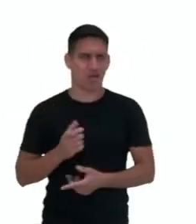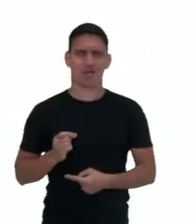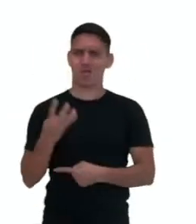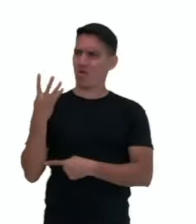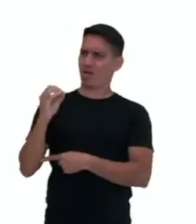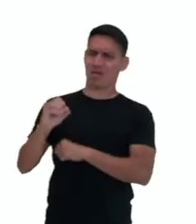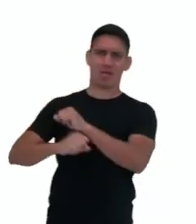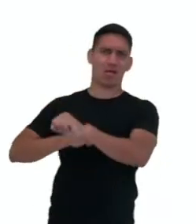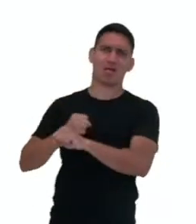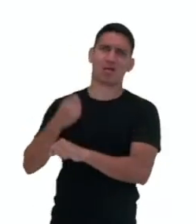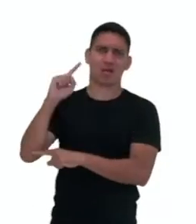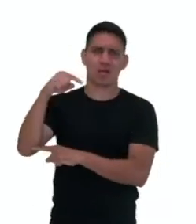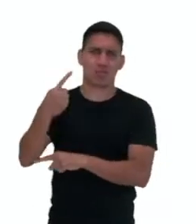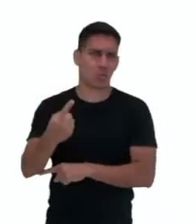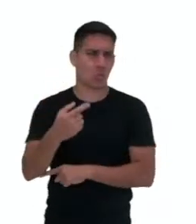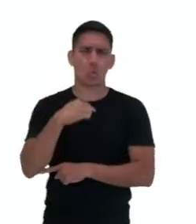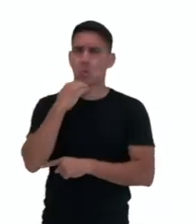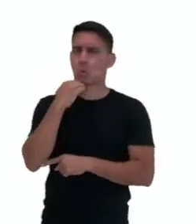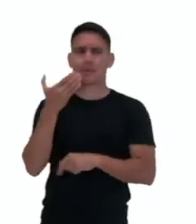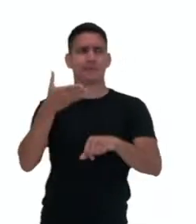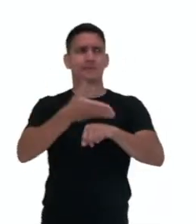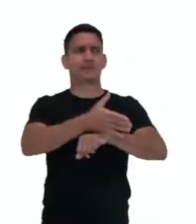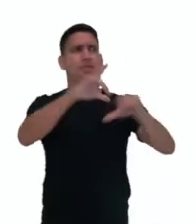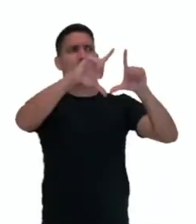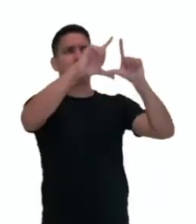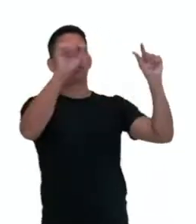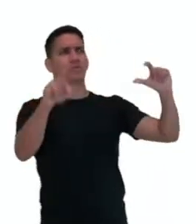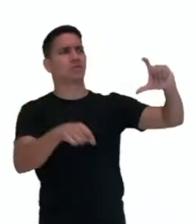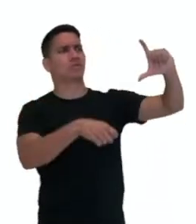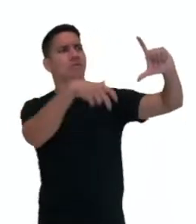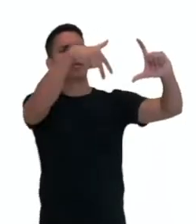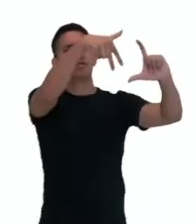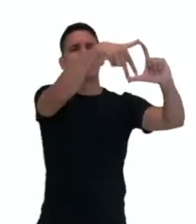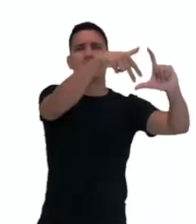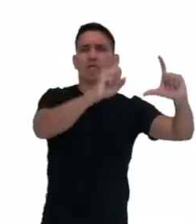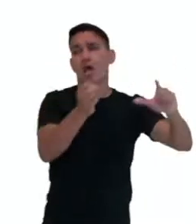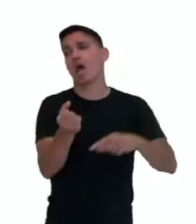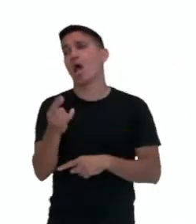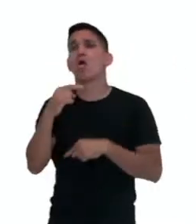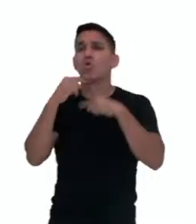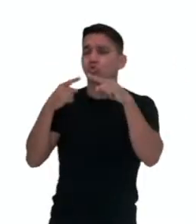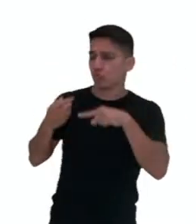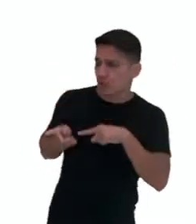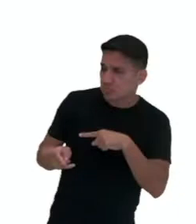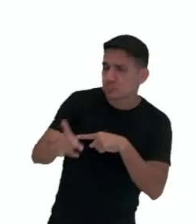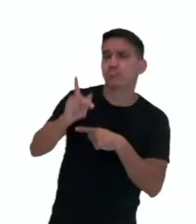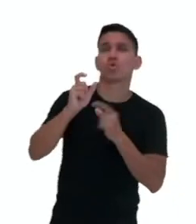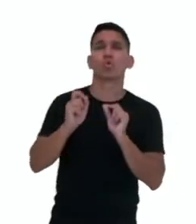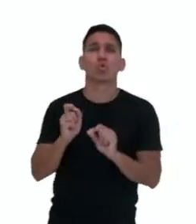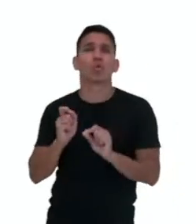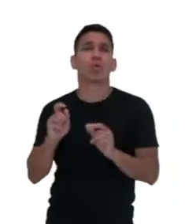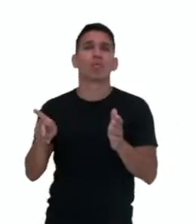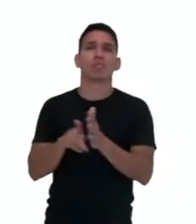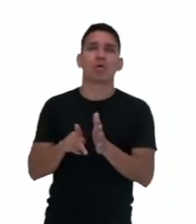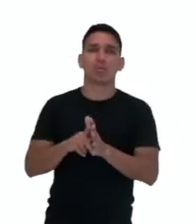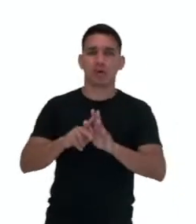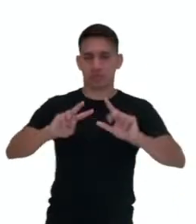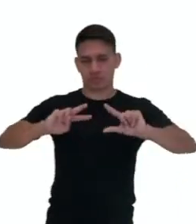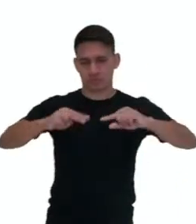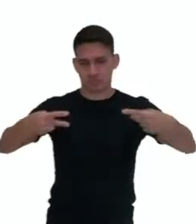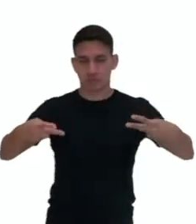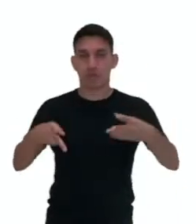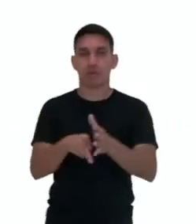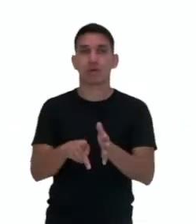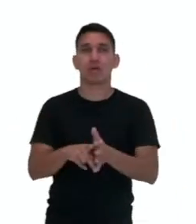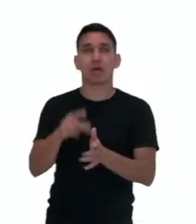incrédulos dizem que tudo foi uma montagem. Alguns passam a dúvida de geração em geração. Do G1 em São Paulo, com